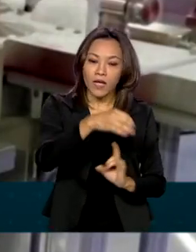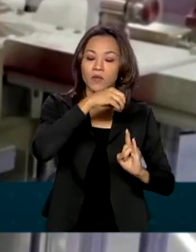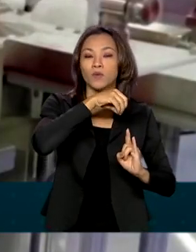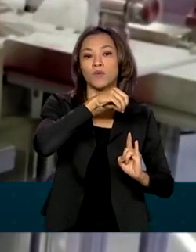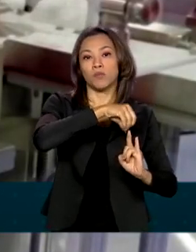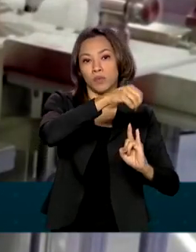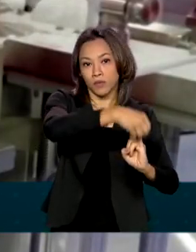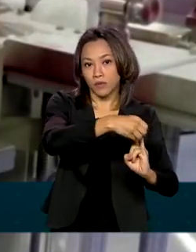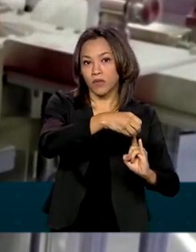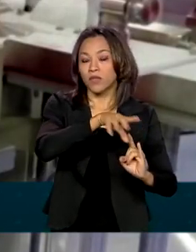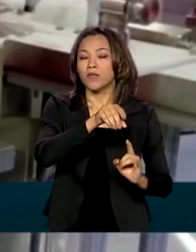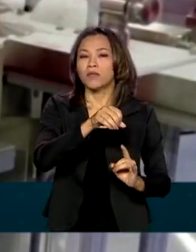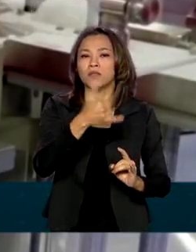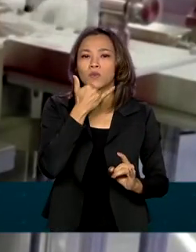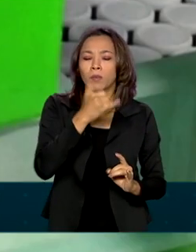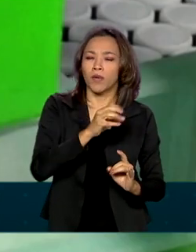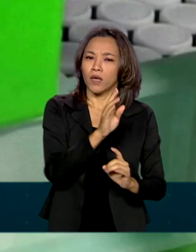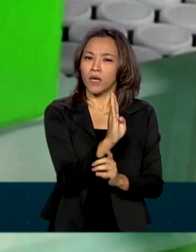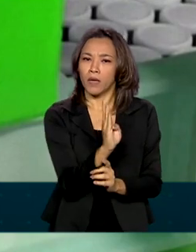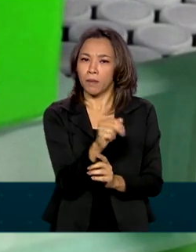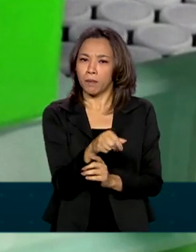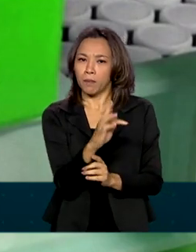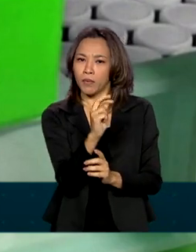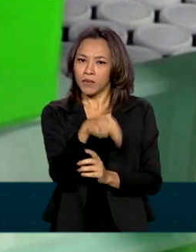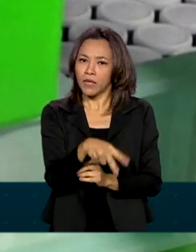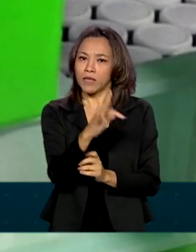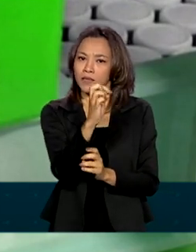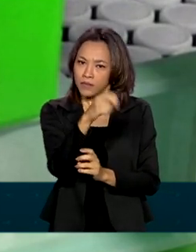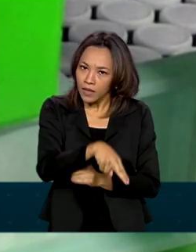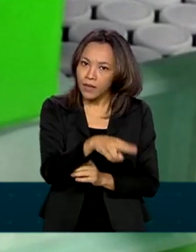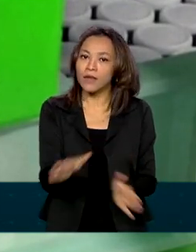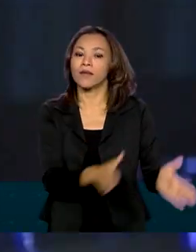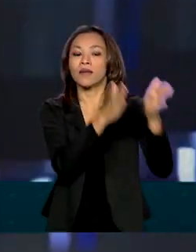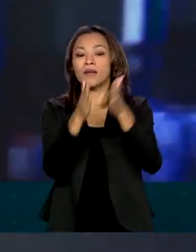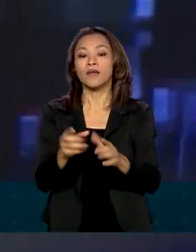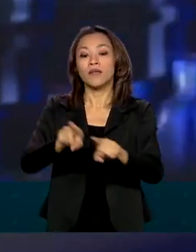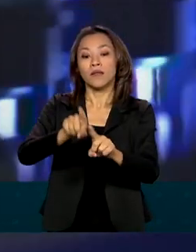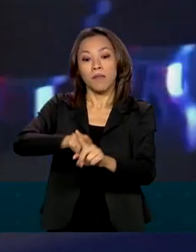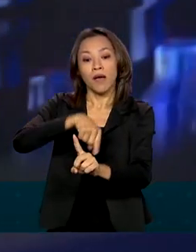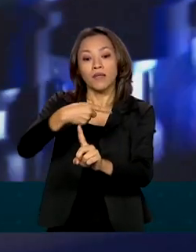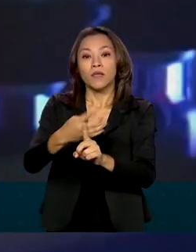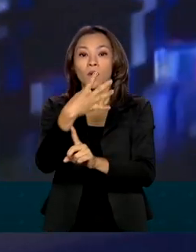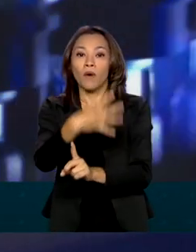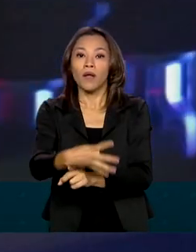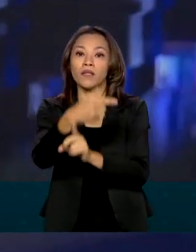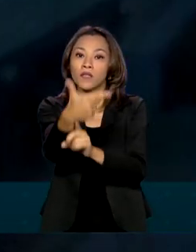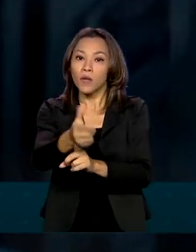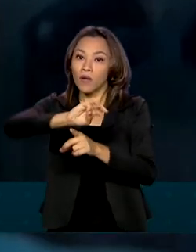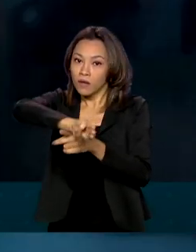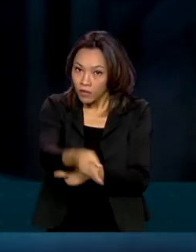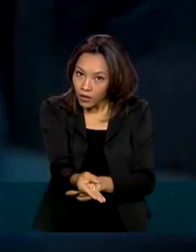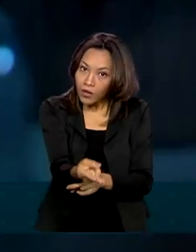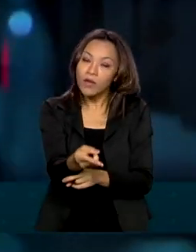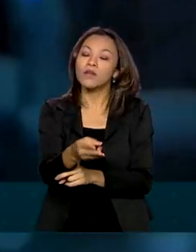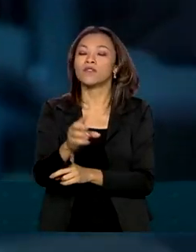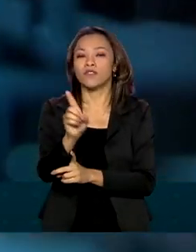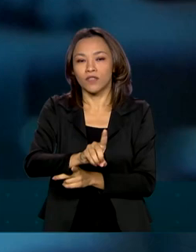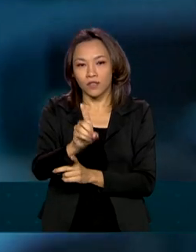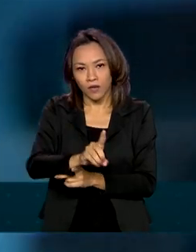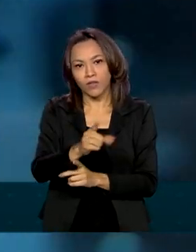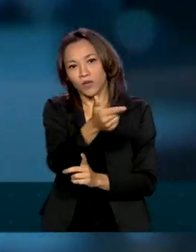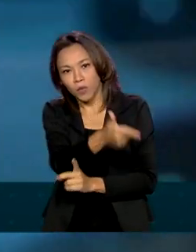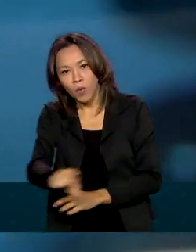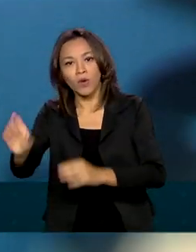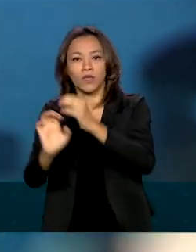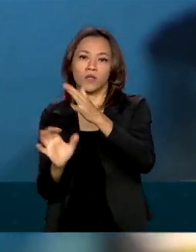em parceria com a farmacêutica chinesa se Novak e por fim 42 milhões de doses por meio do consórcio cowatts